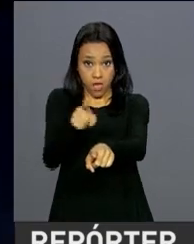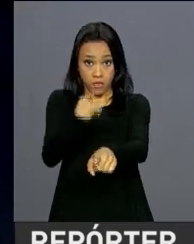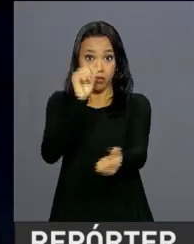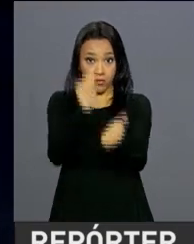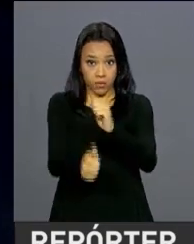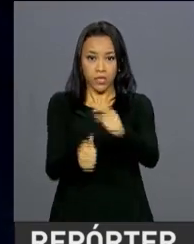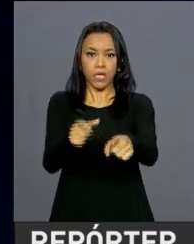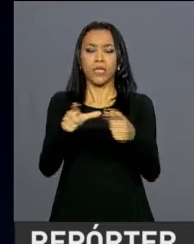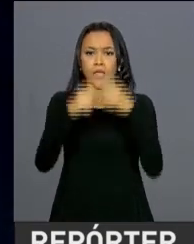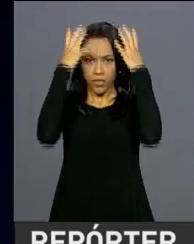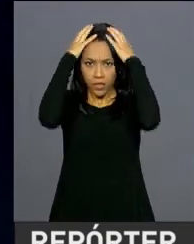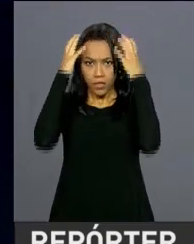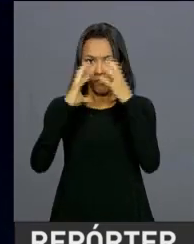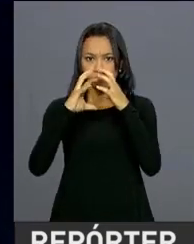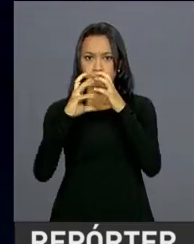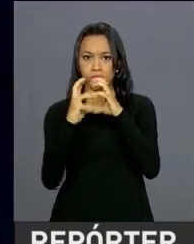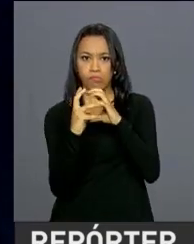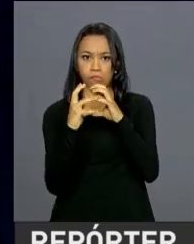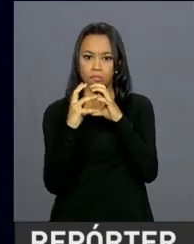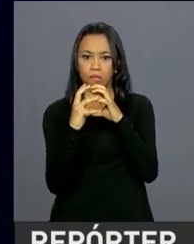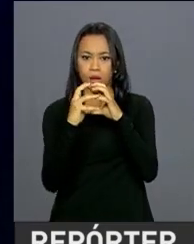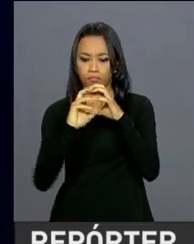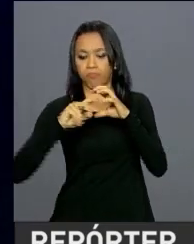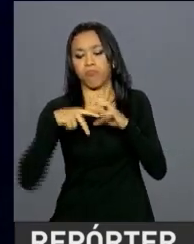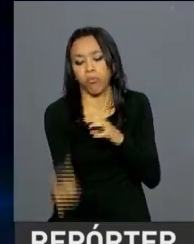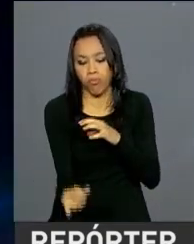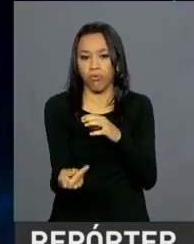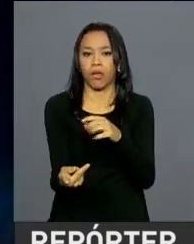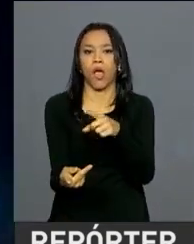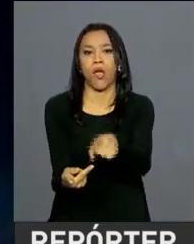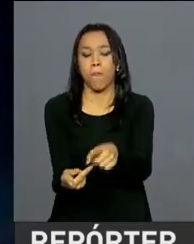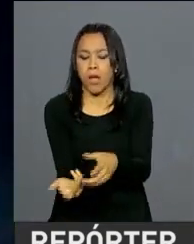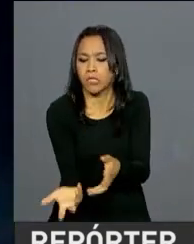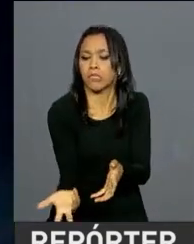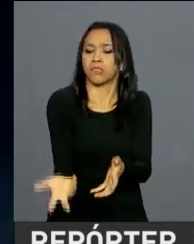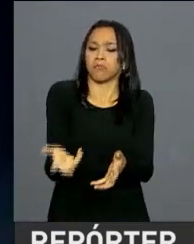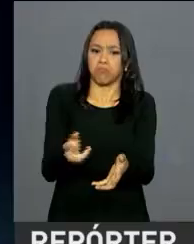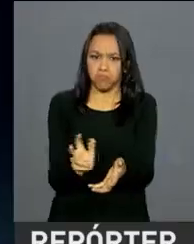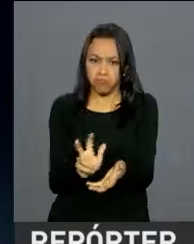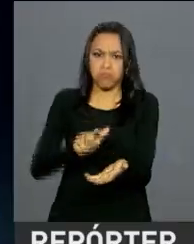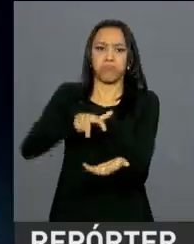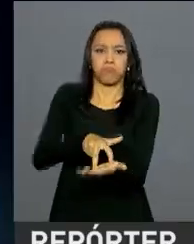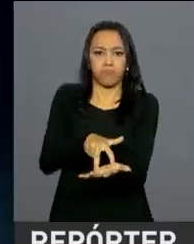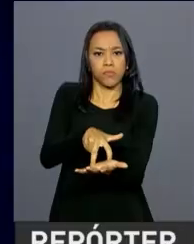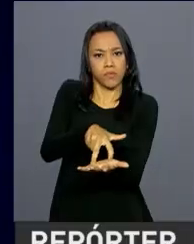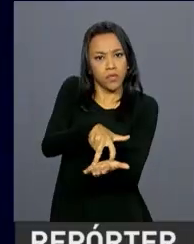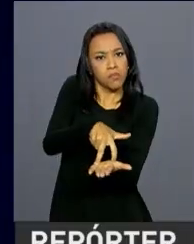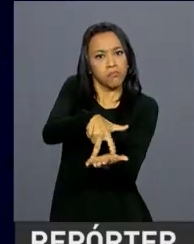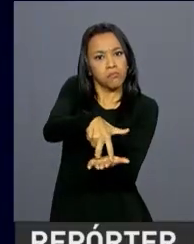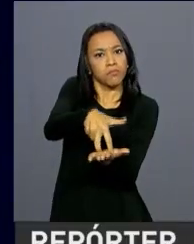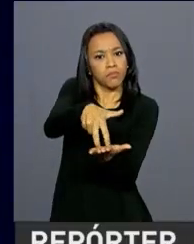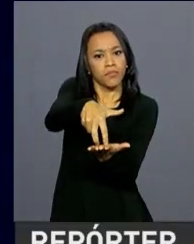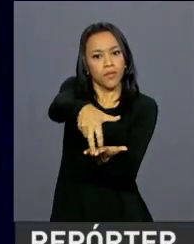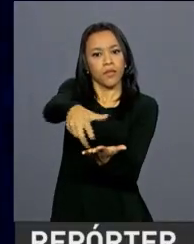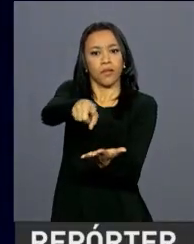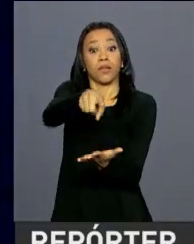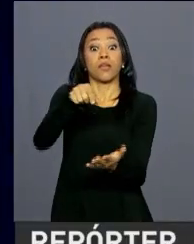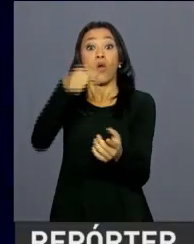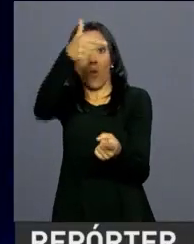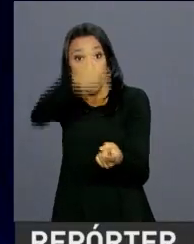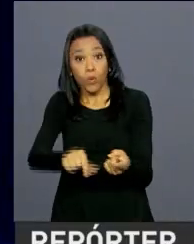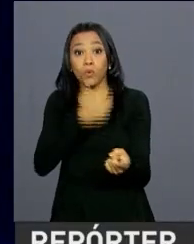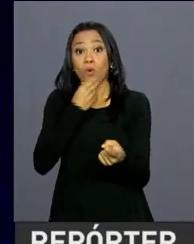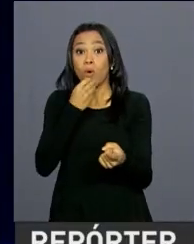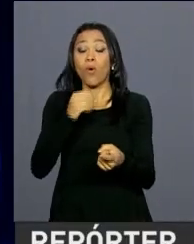que tem paralisia cerebral, caiu com a tocha em mãos. Mas se levantou e continuou a caminhada. E das mãos de Clodoaldo